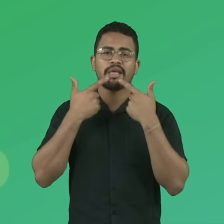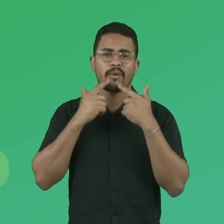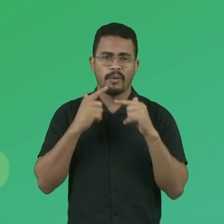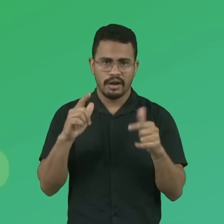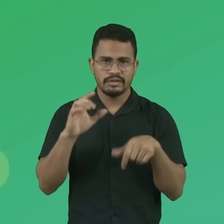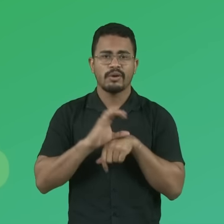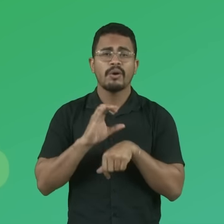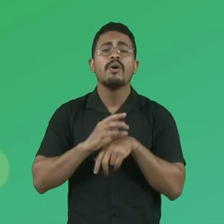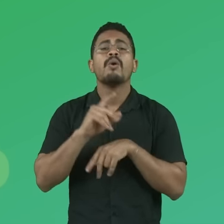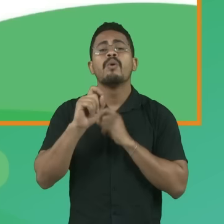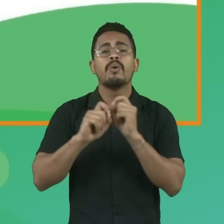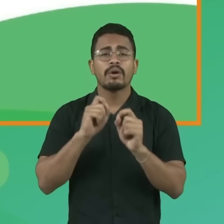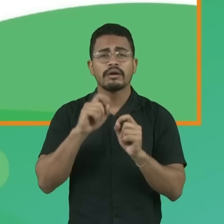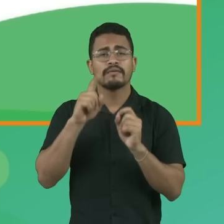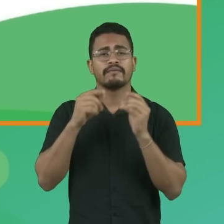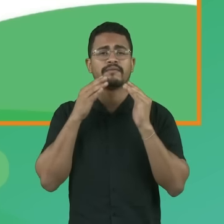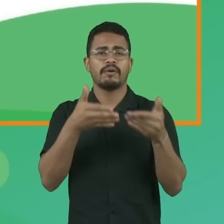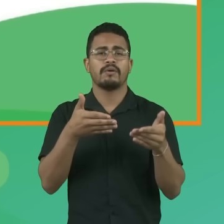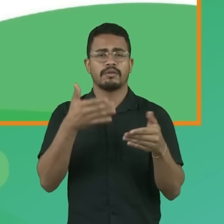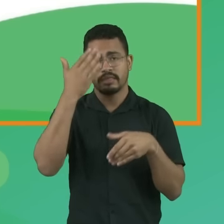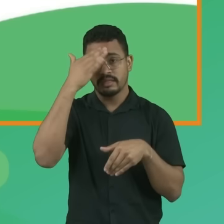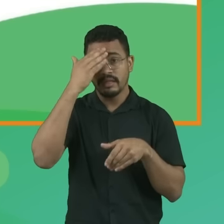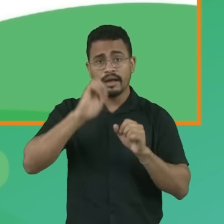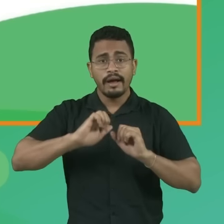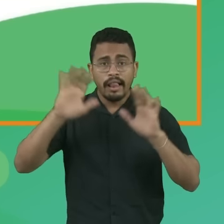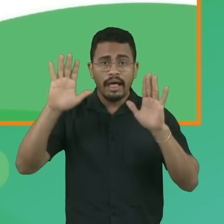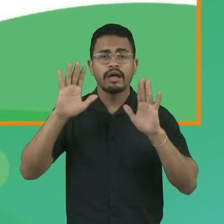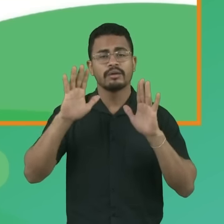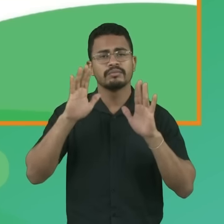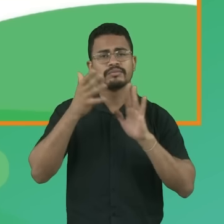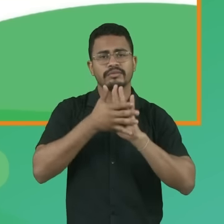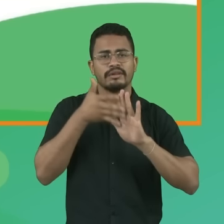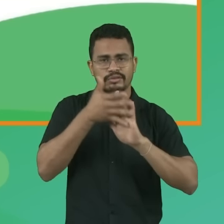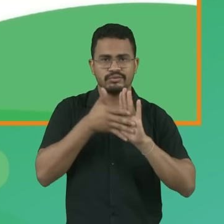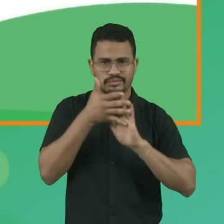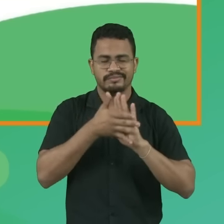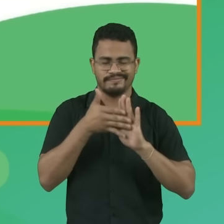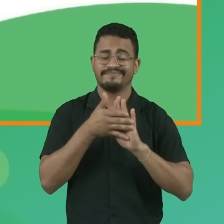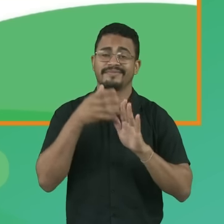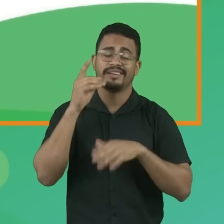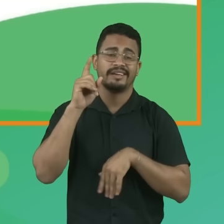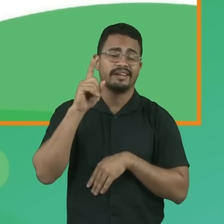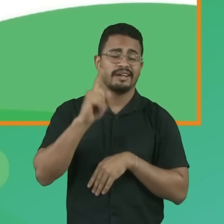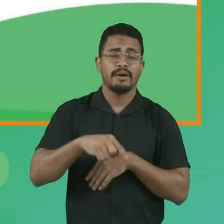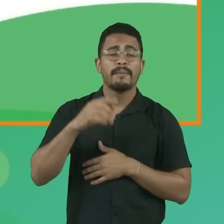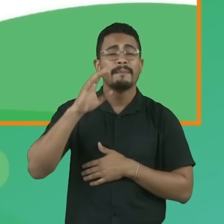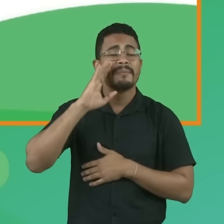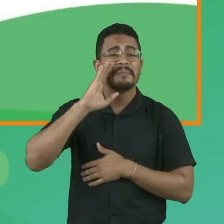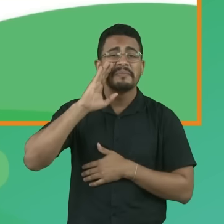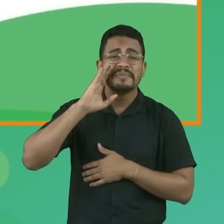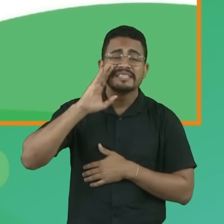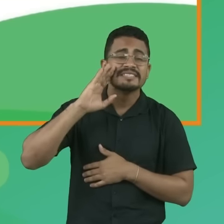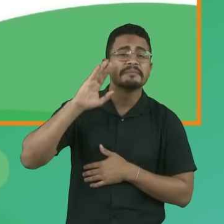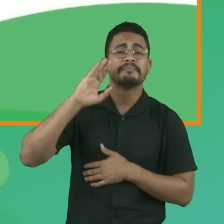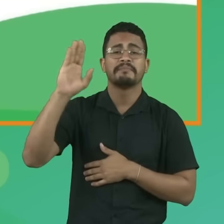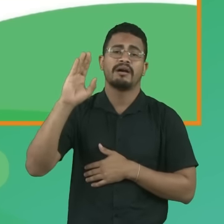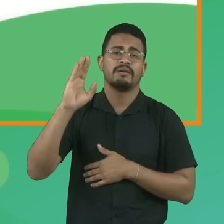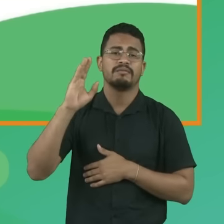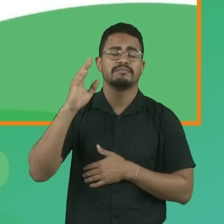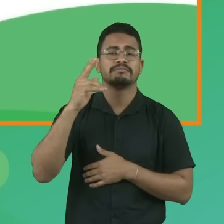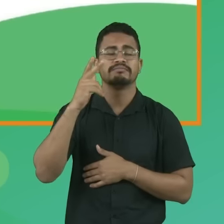foco em interpretação textual, que é um dos grandes mistérios